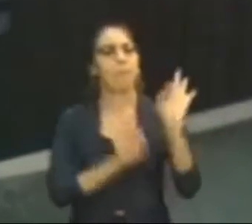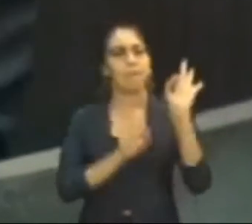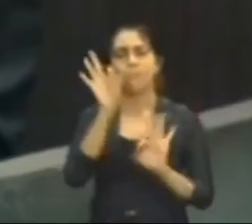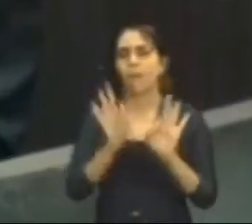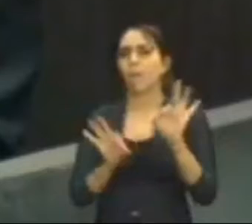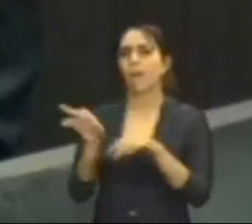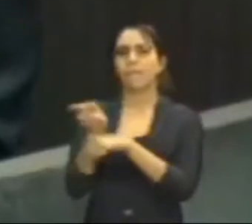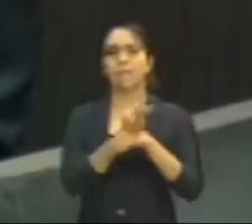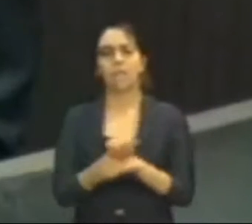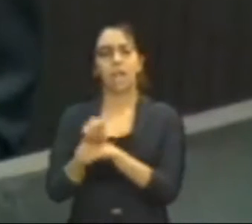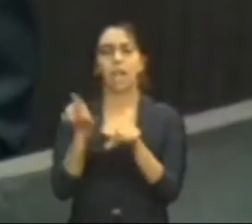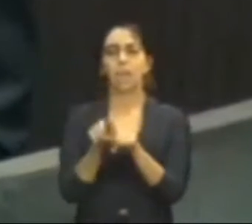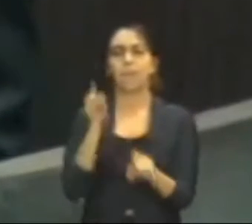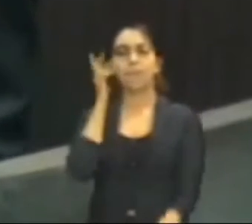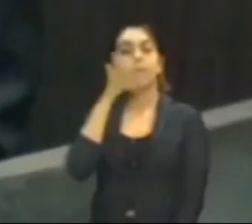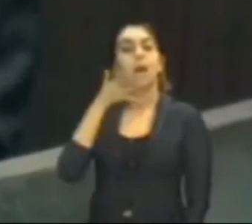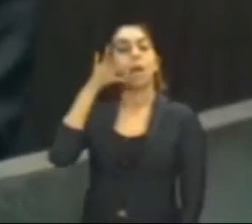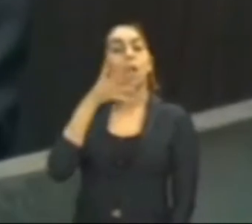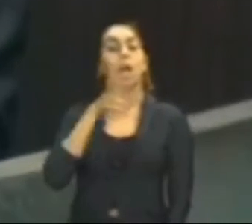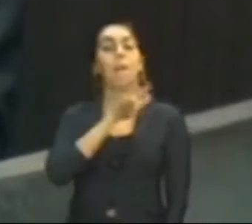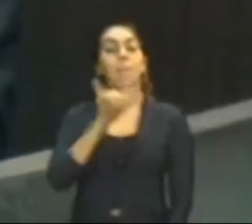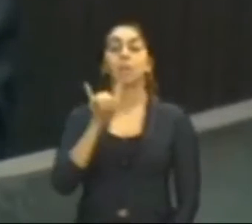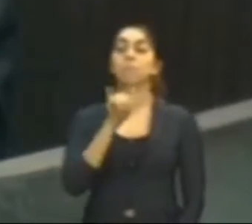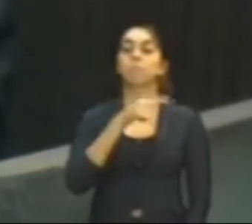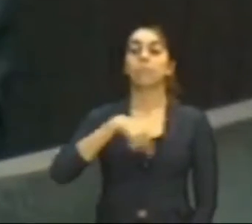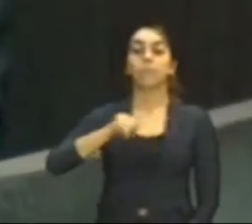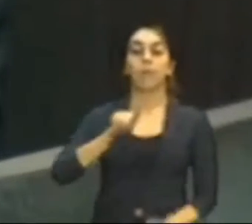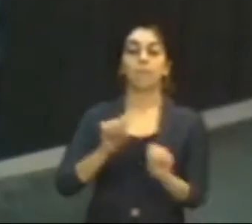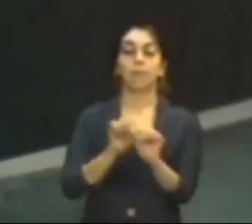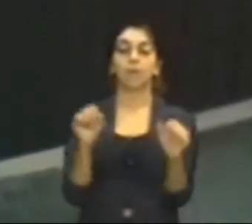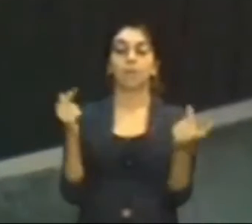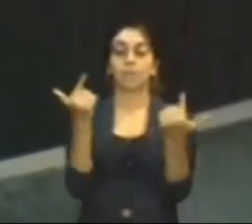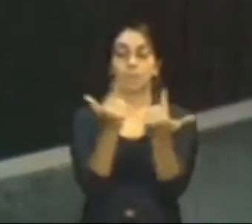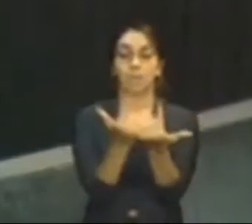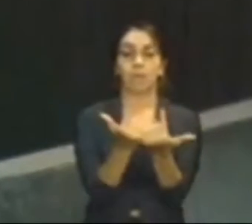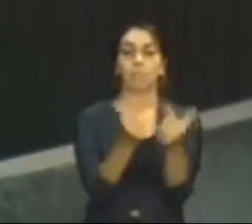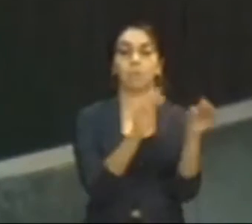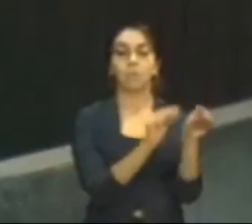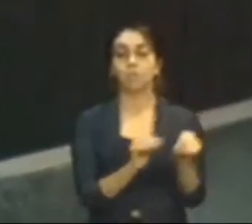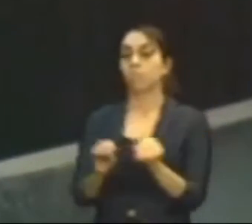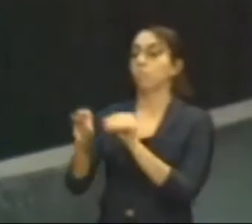de fiscalizar, ele sai da Assembleia e vai ser